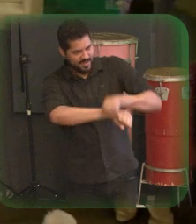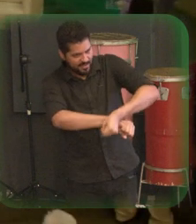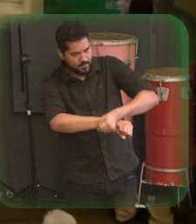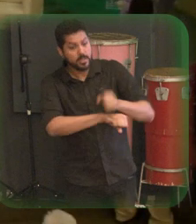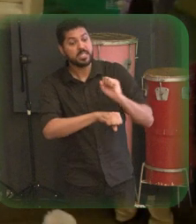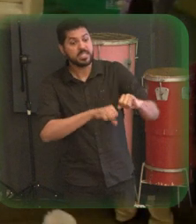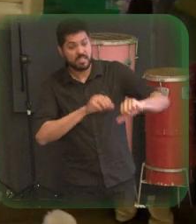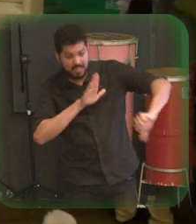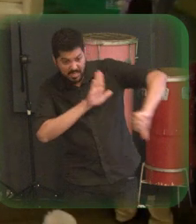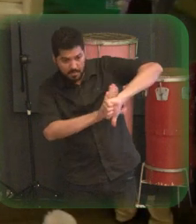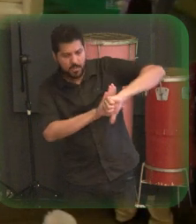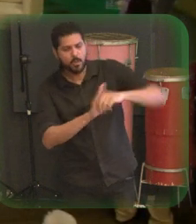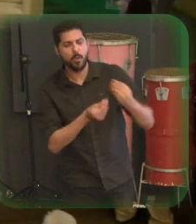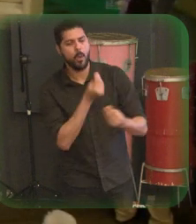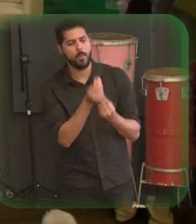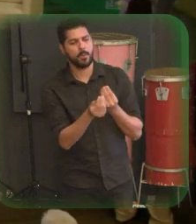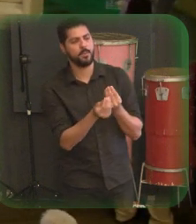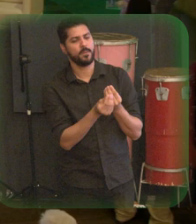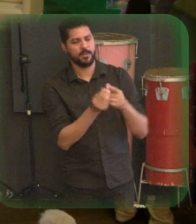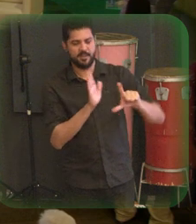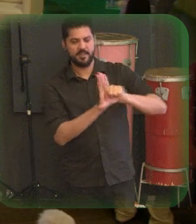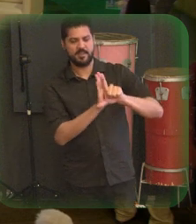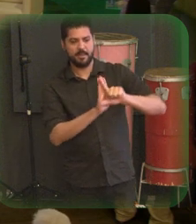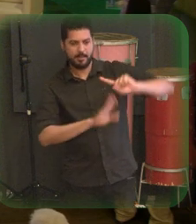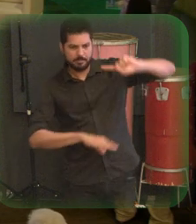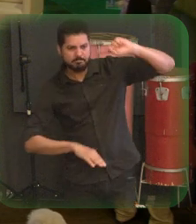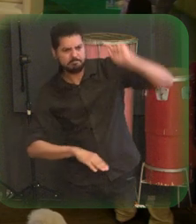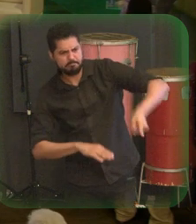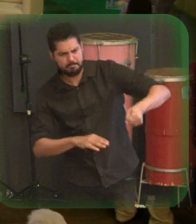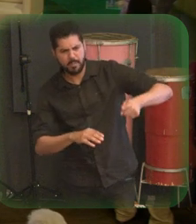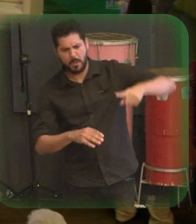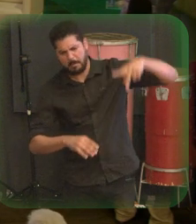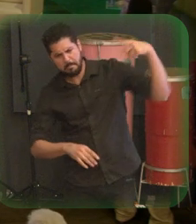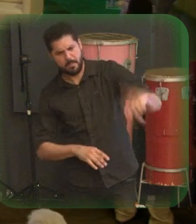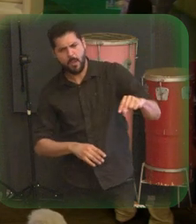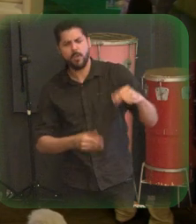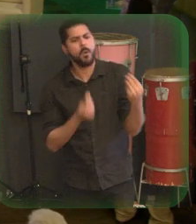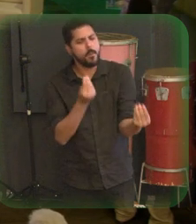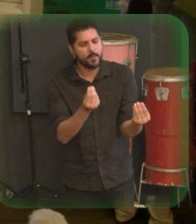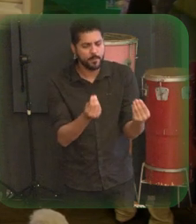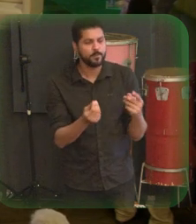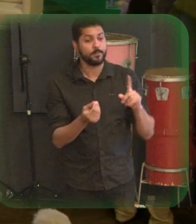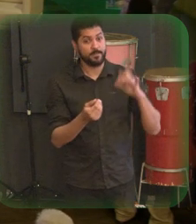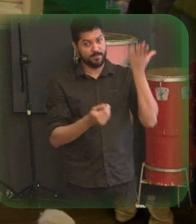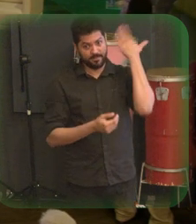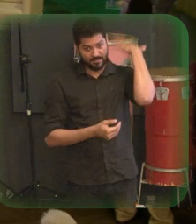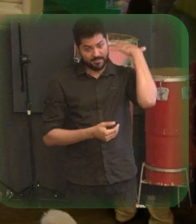tempo em que a escravidão não chocava tal como choca hoje.